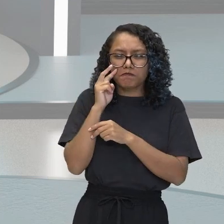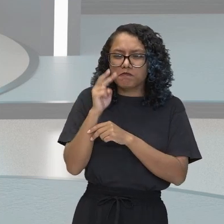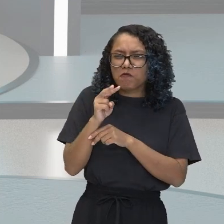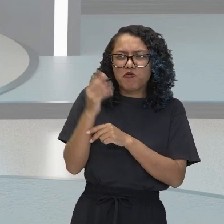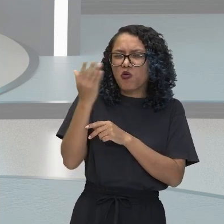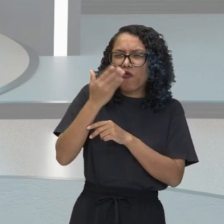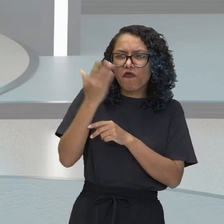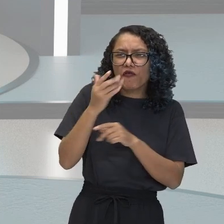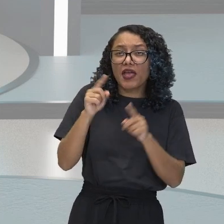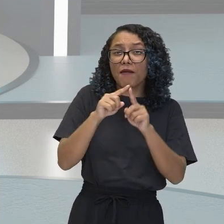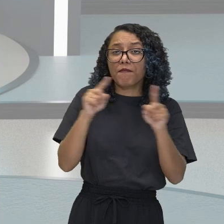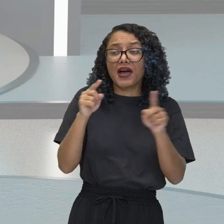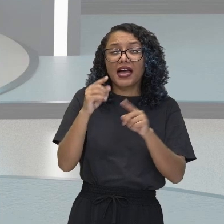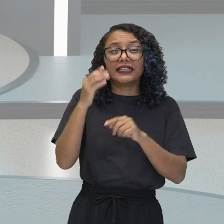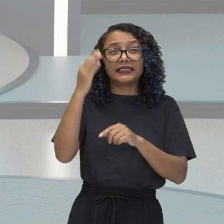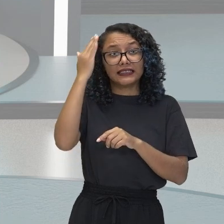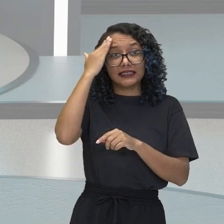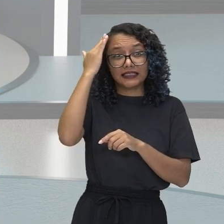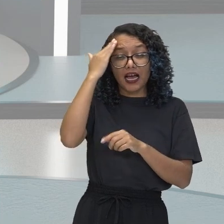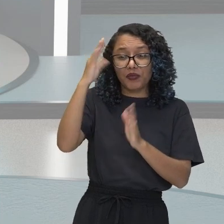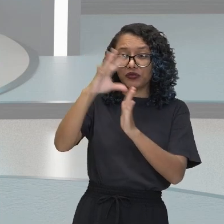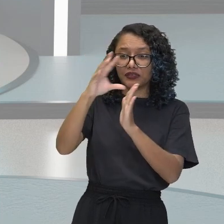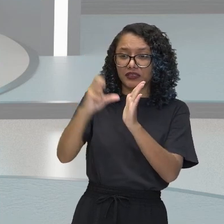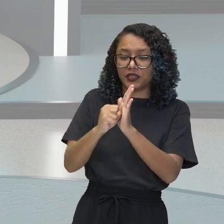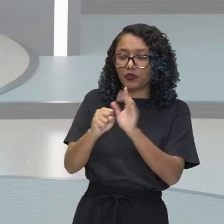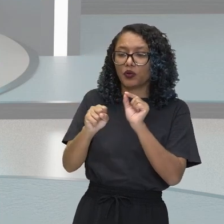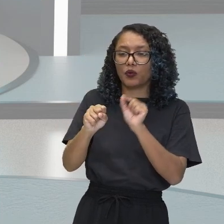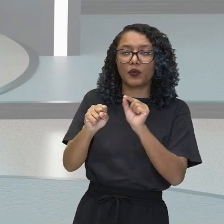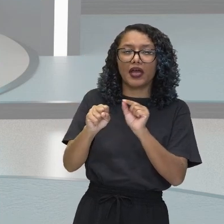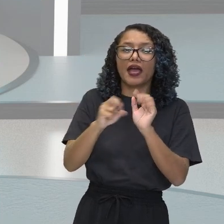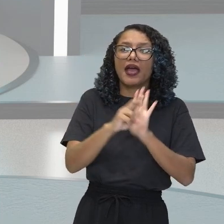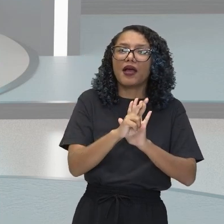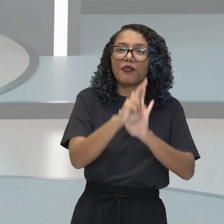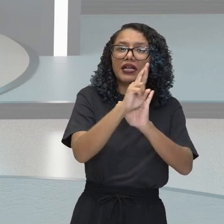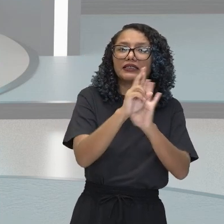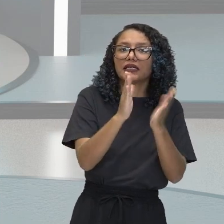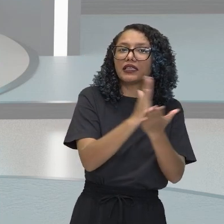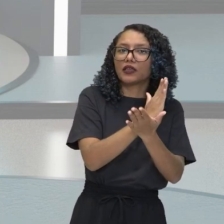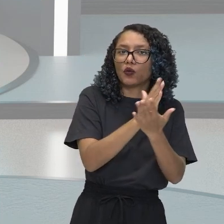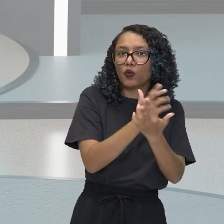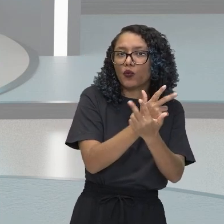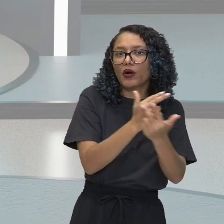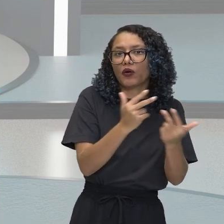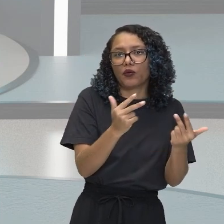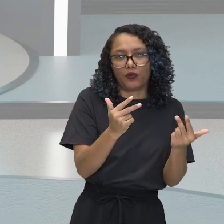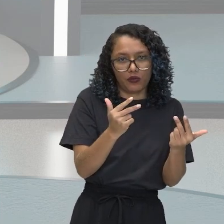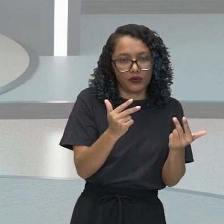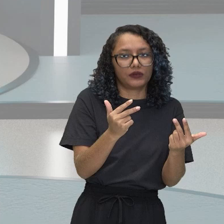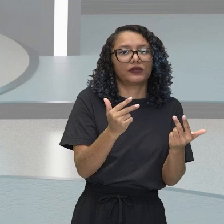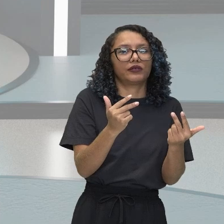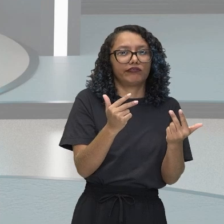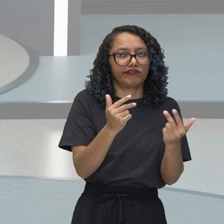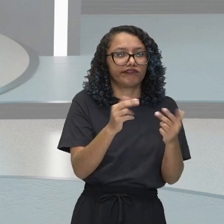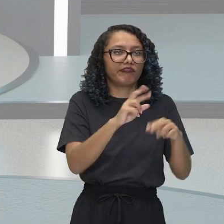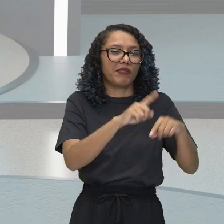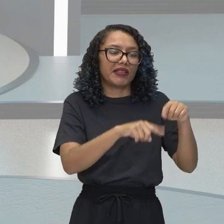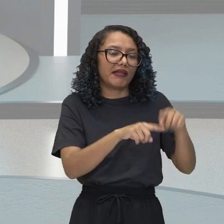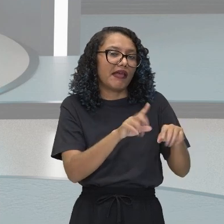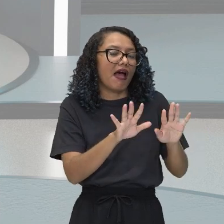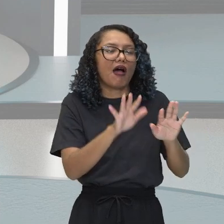que aquilo leva a algo concreto. O exemplo que já tivemos é da